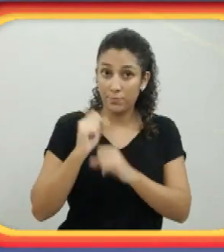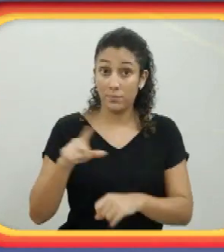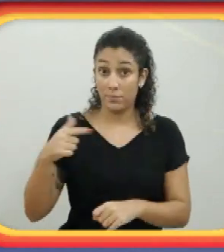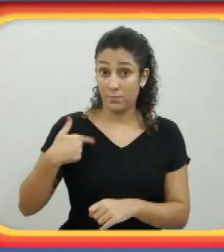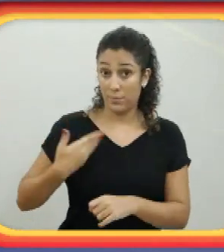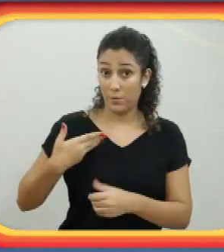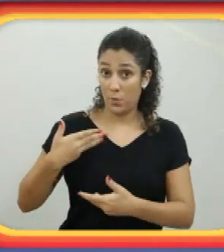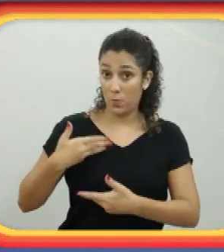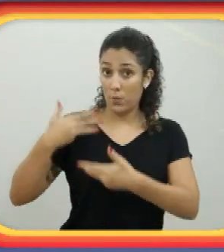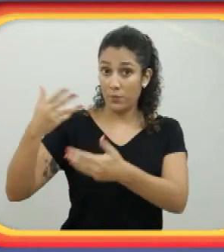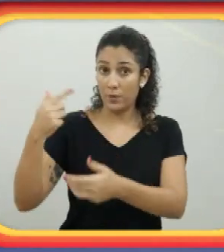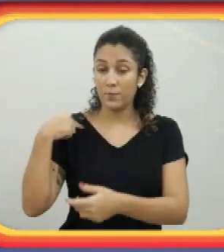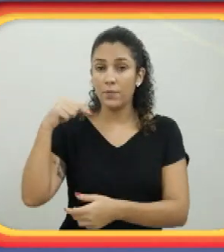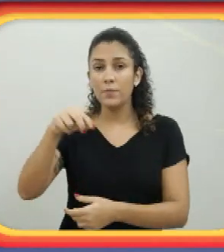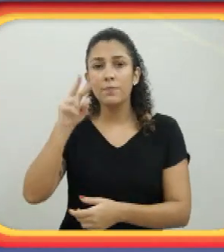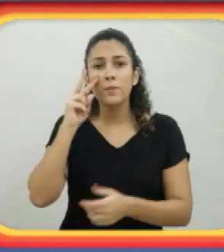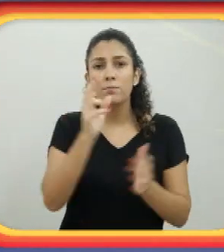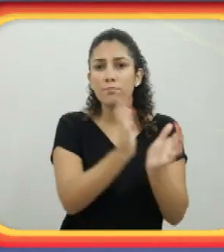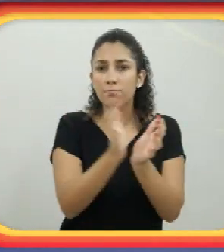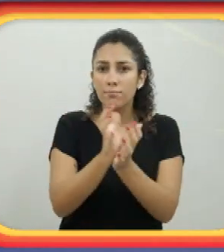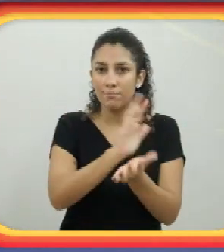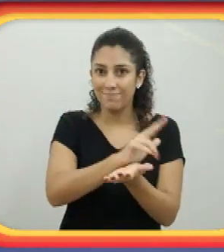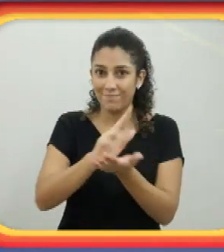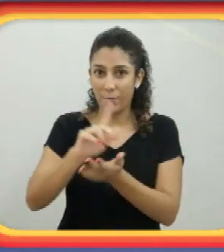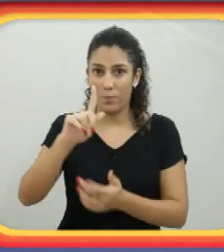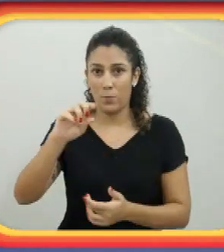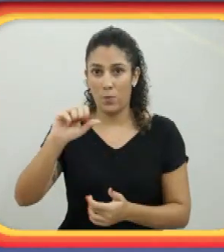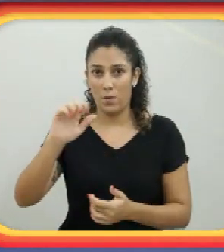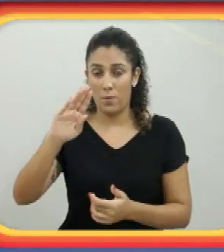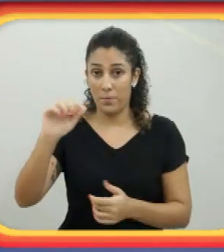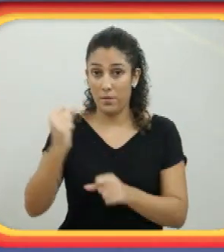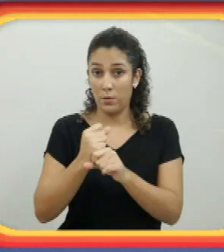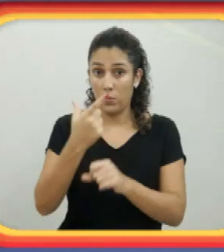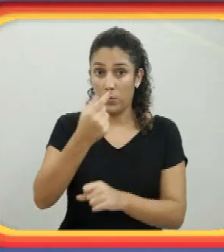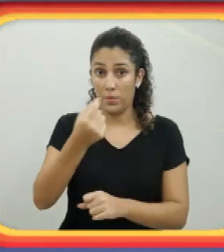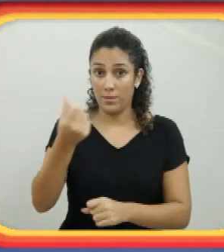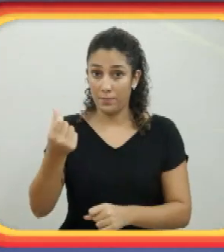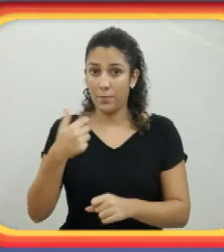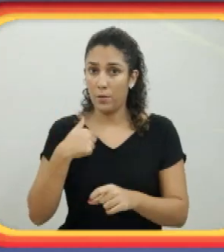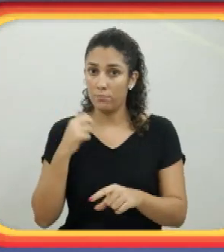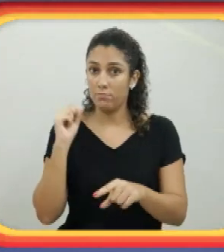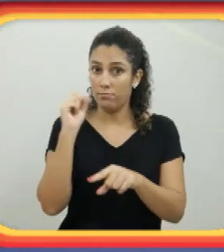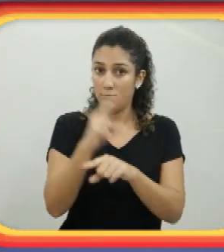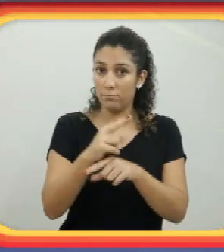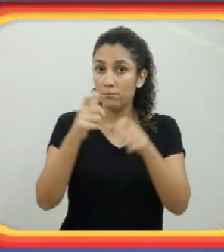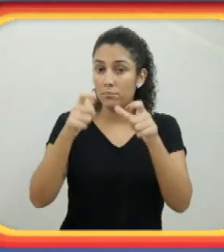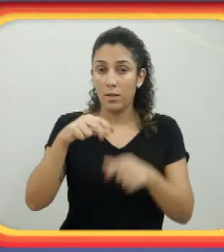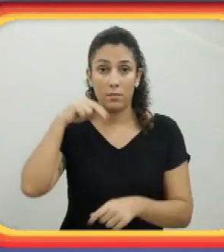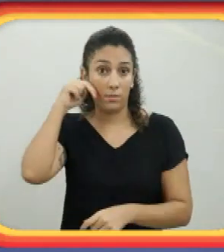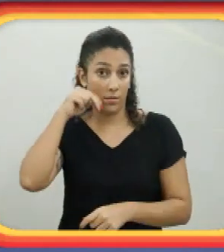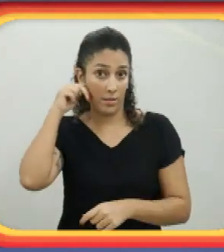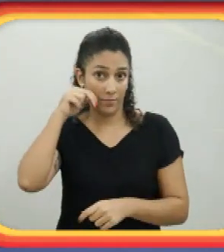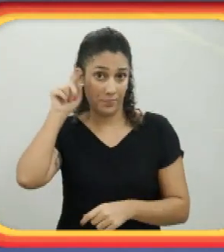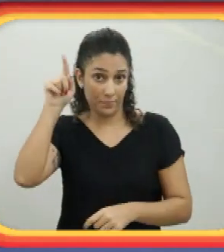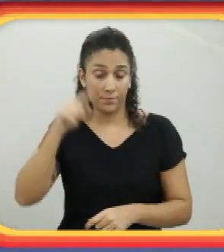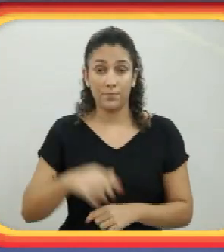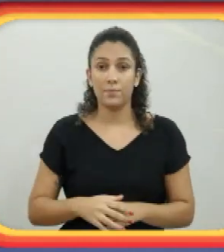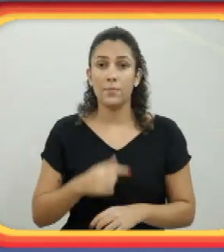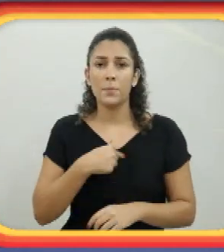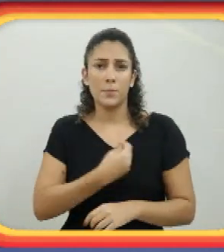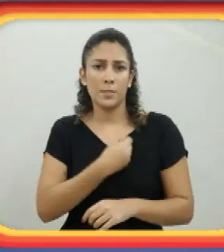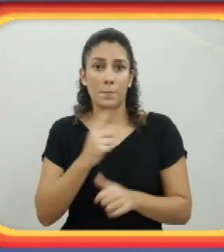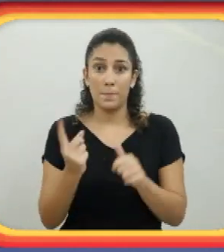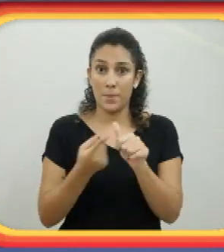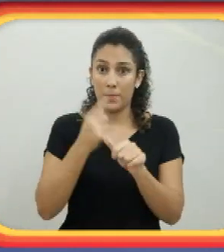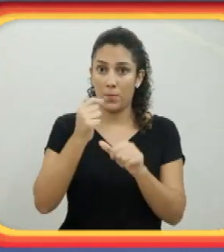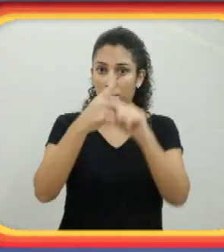um colega meu me convidou para ir ver a modalidade goalball, e onde em 2006 eu entrei no goalball em